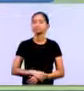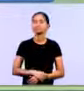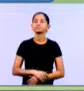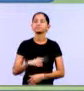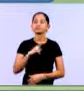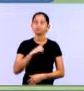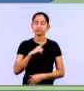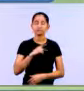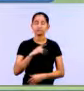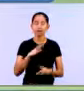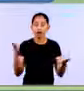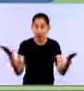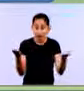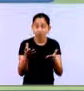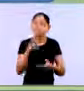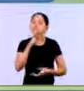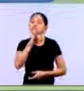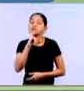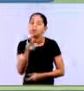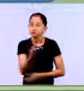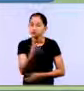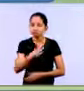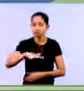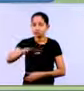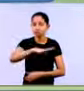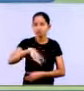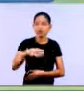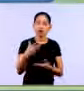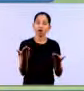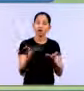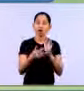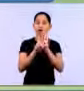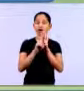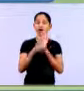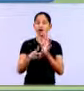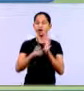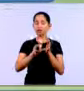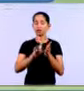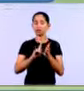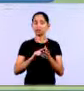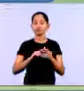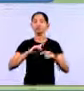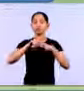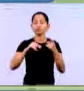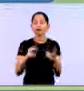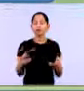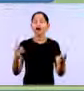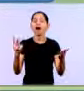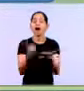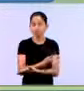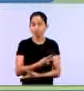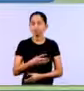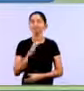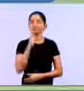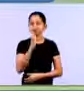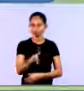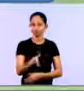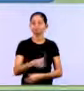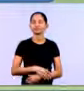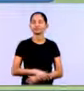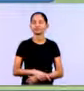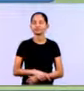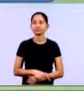a hipótese de incidência, que é a previsão legal. Eu tenho a ocorrência, que é o fato gerador,